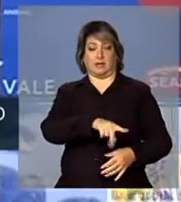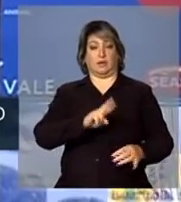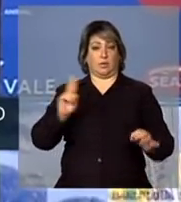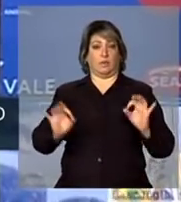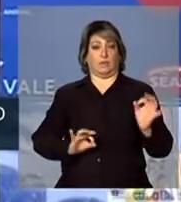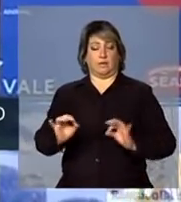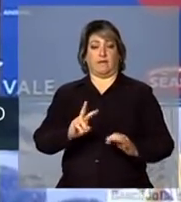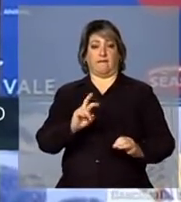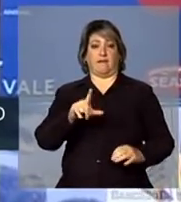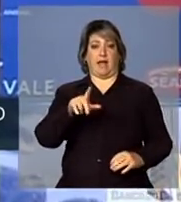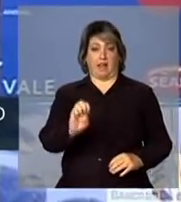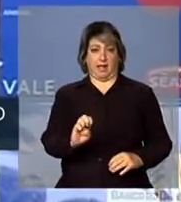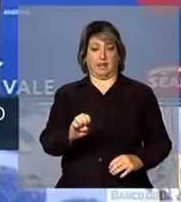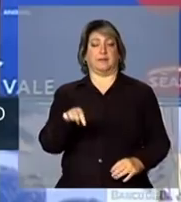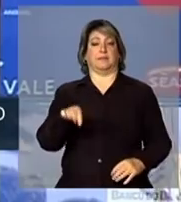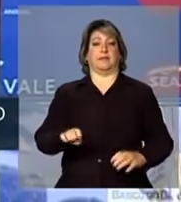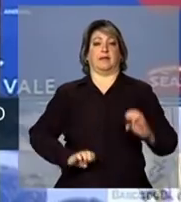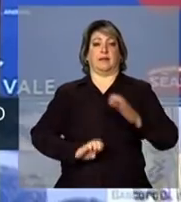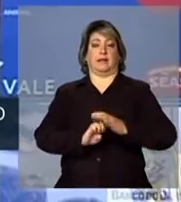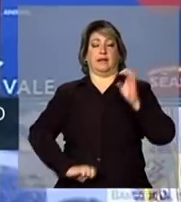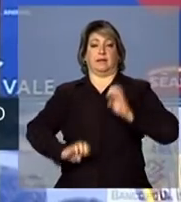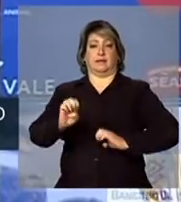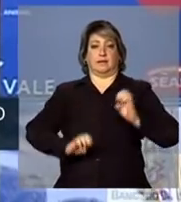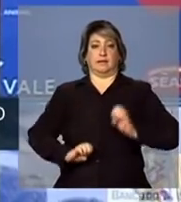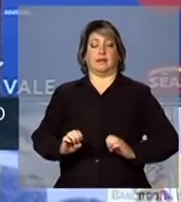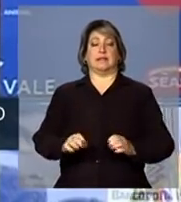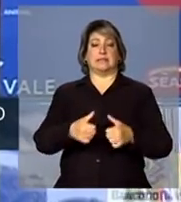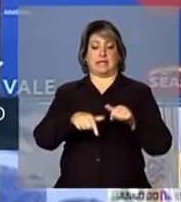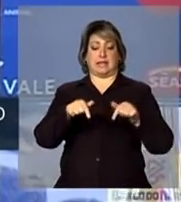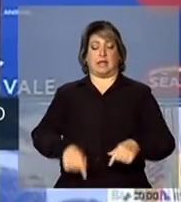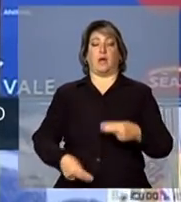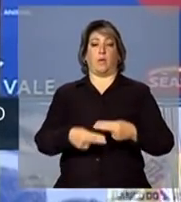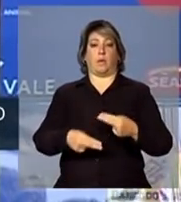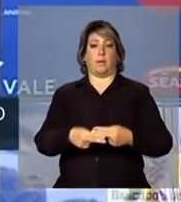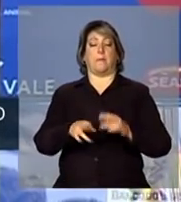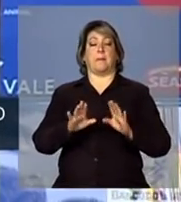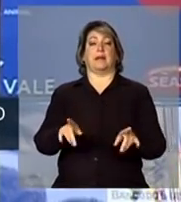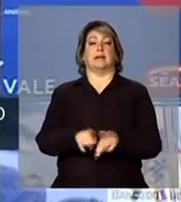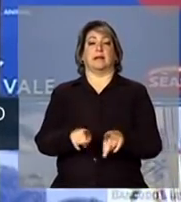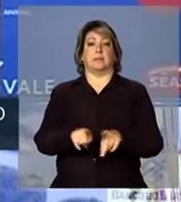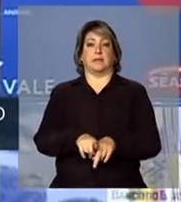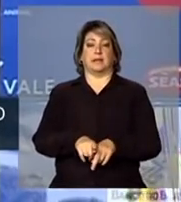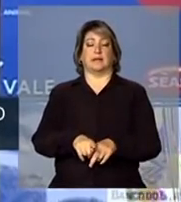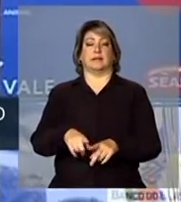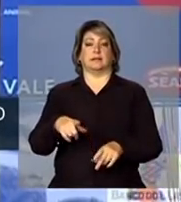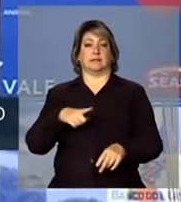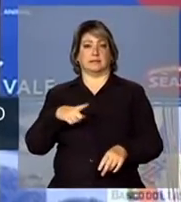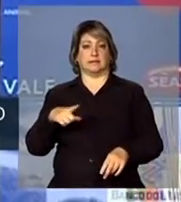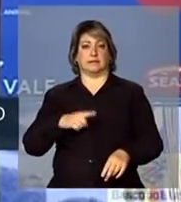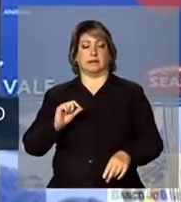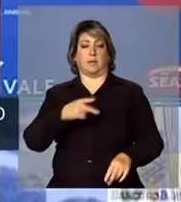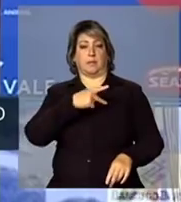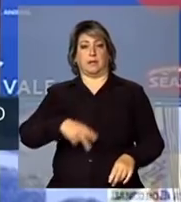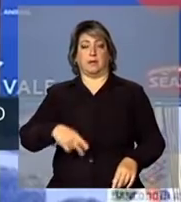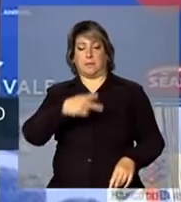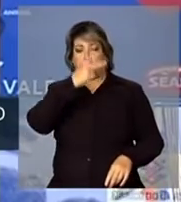uberabenses, a Vale não só está em Uberaba, mas é presidida por um competente filho desta terra, Dr.